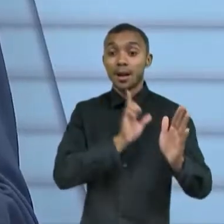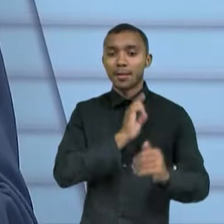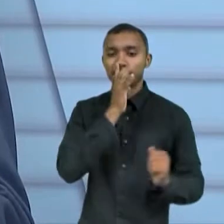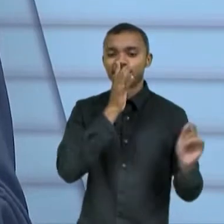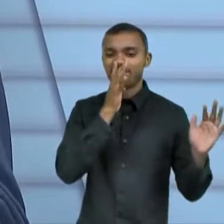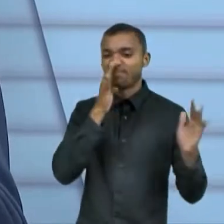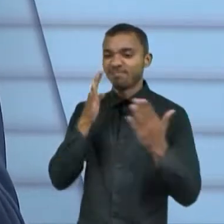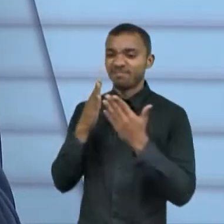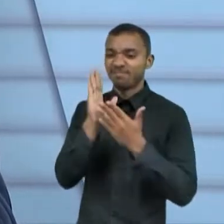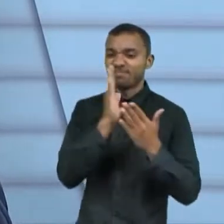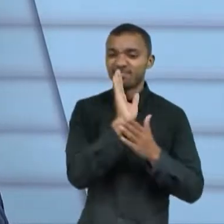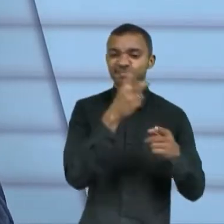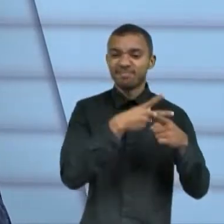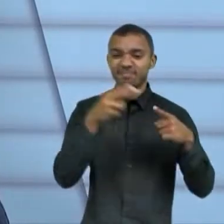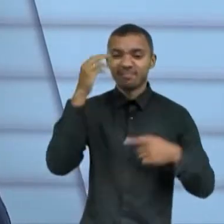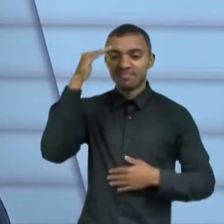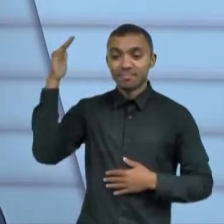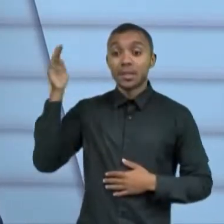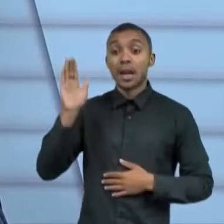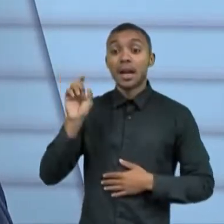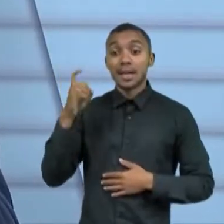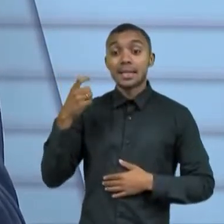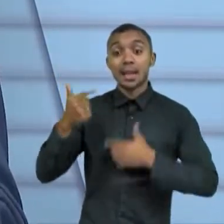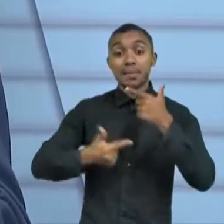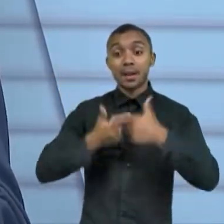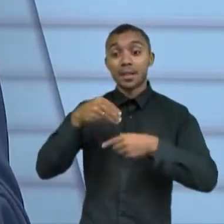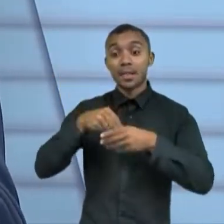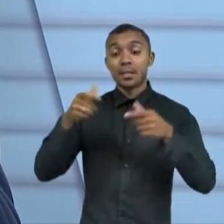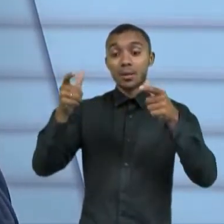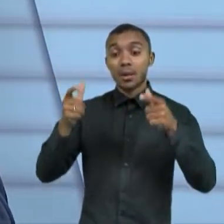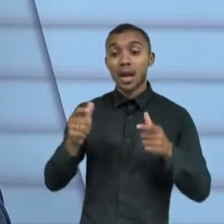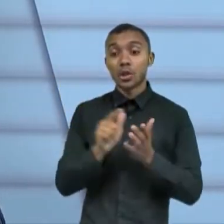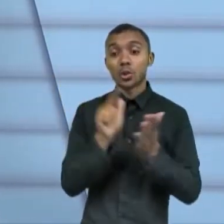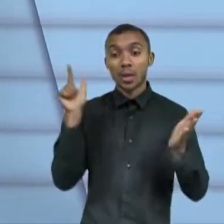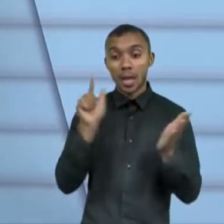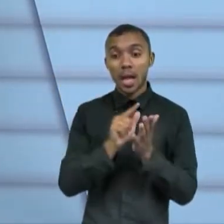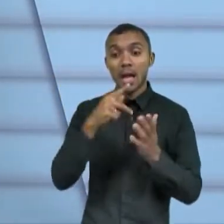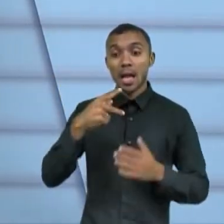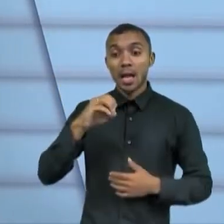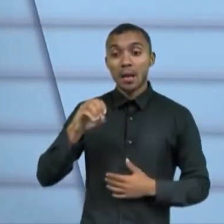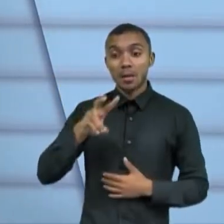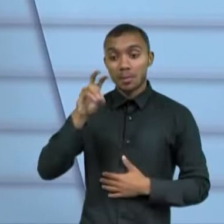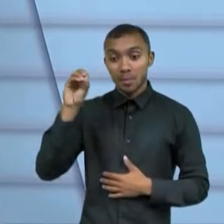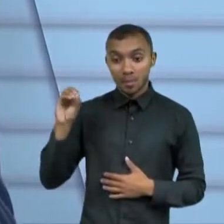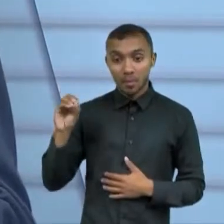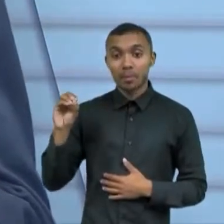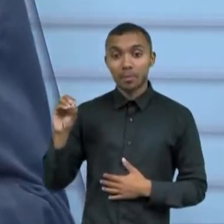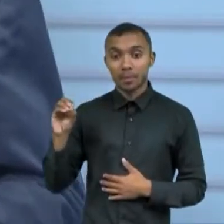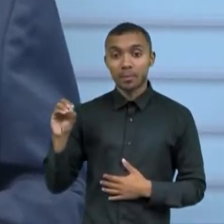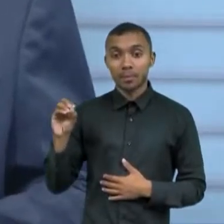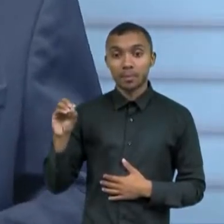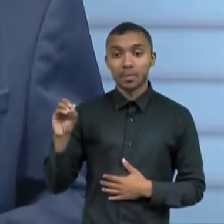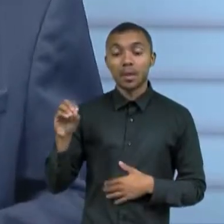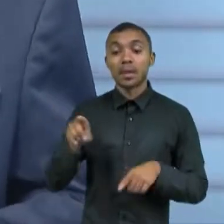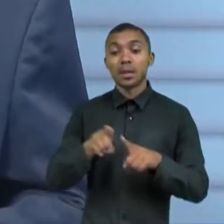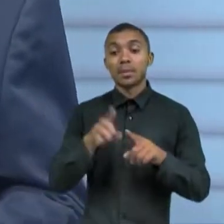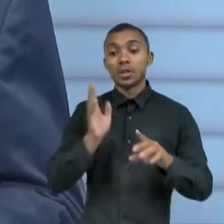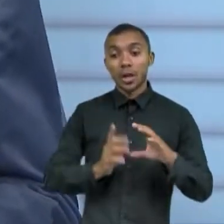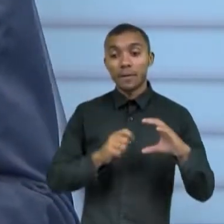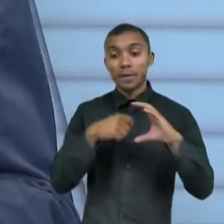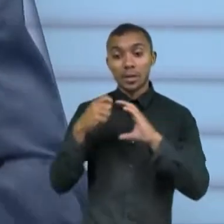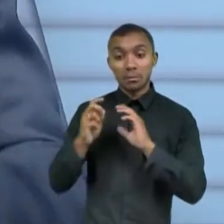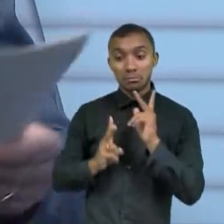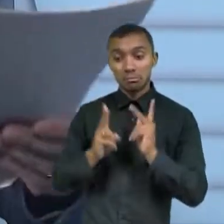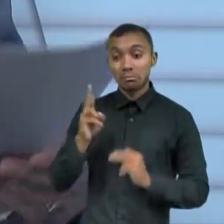teu sucesso. Trabalhamos junto no Jornal O Povo durante um determinado período. Você depois foi editor do Caderno Sábado, um caderno espetacular, editou Vida e